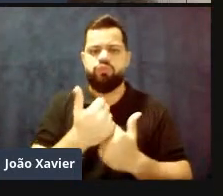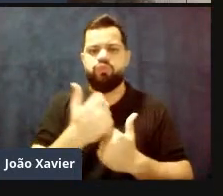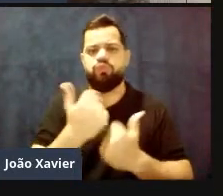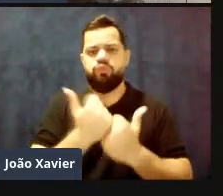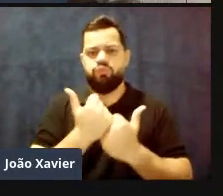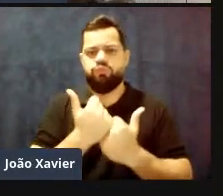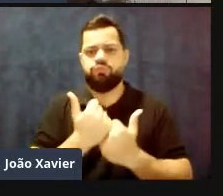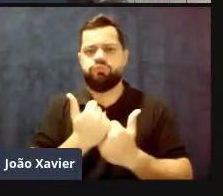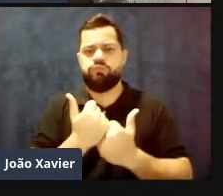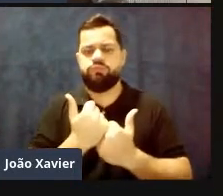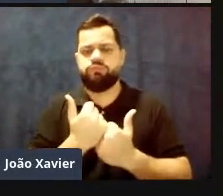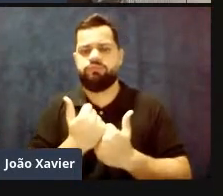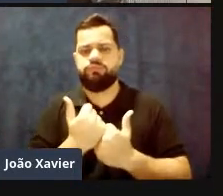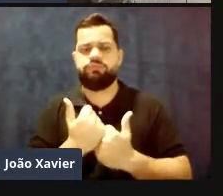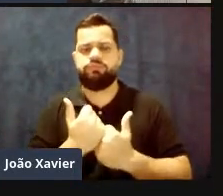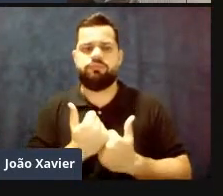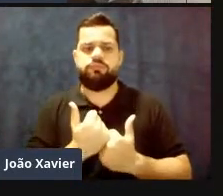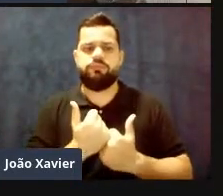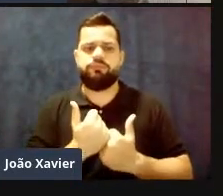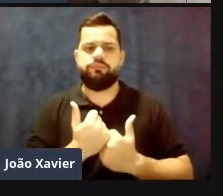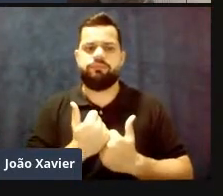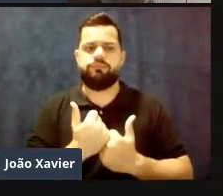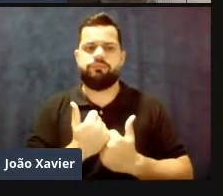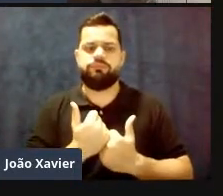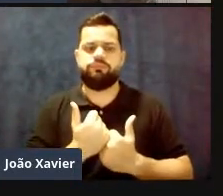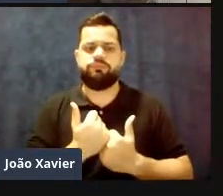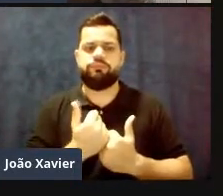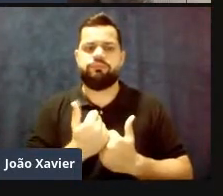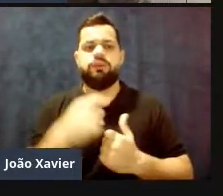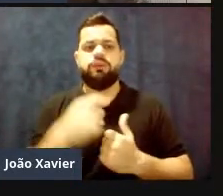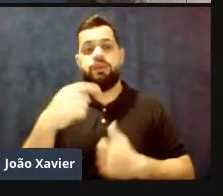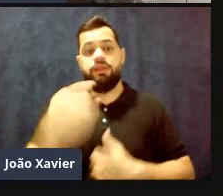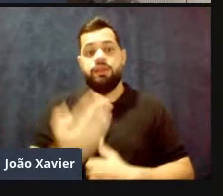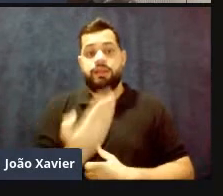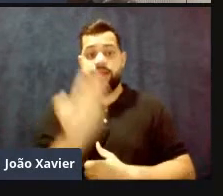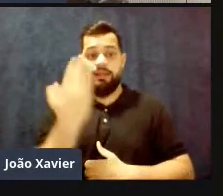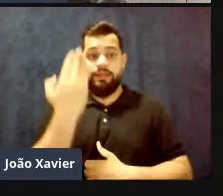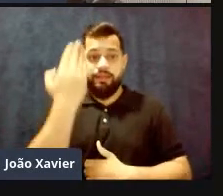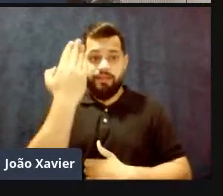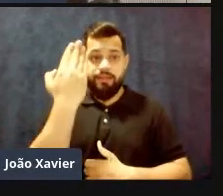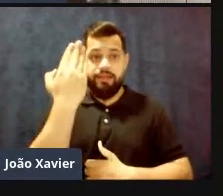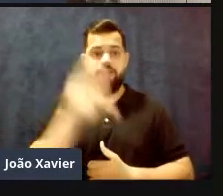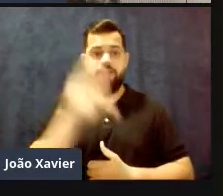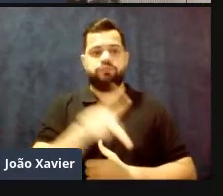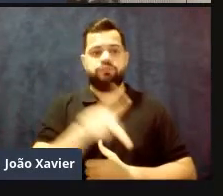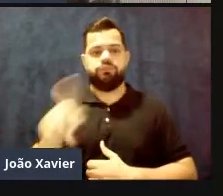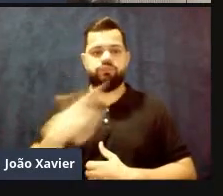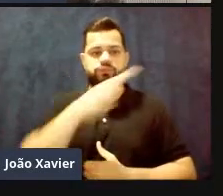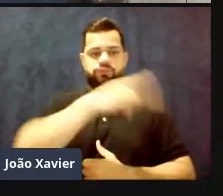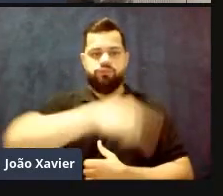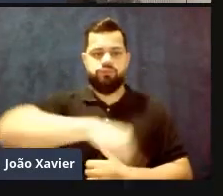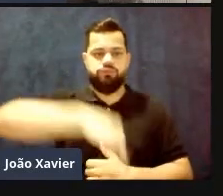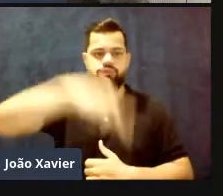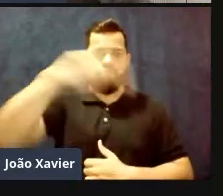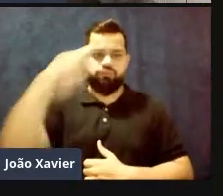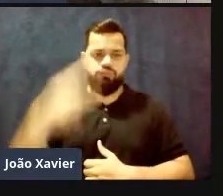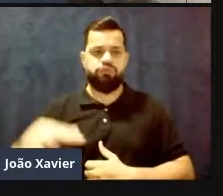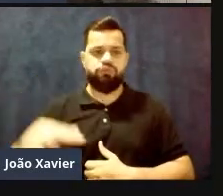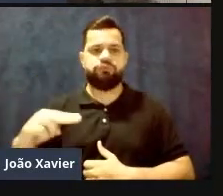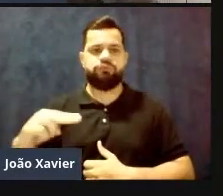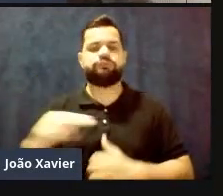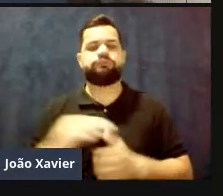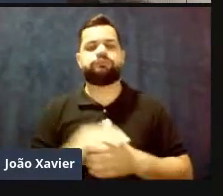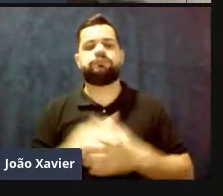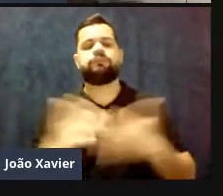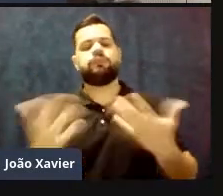cronograma civil, e eu sou professor do Centro Universitário do Norte. Então, quando eu consigo chegar em sala de aula, ou numa prática, e passar para o meu